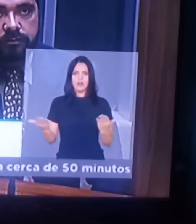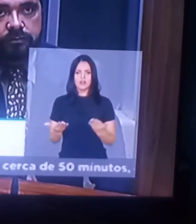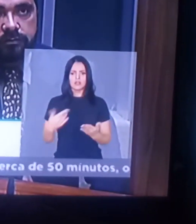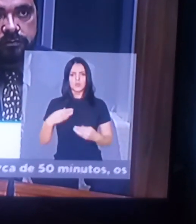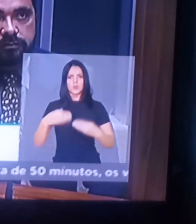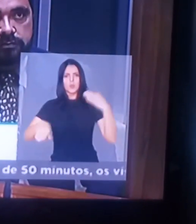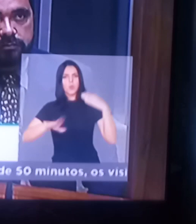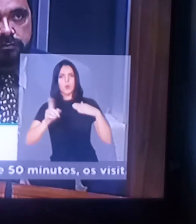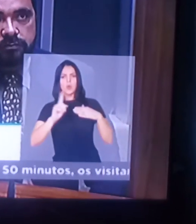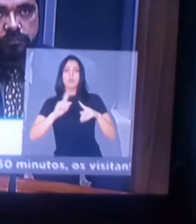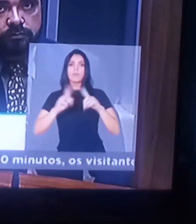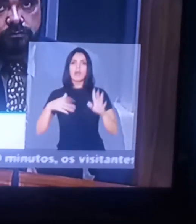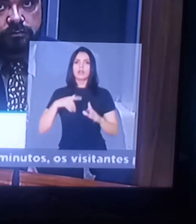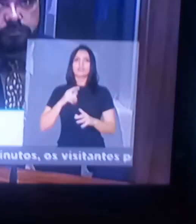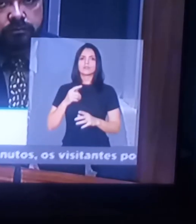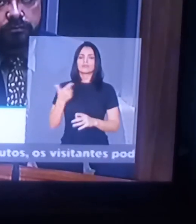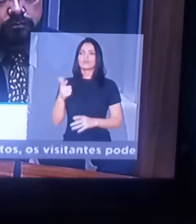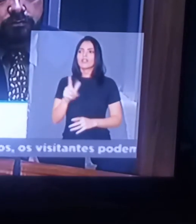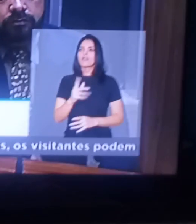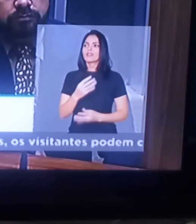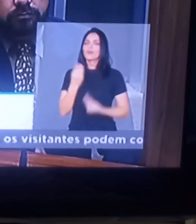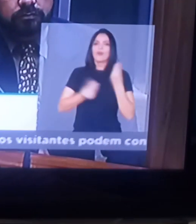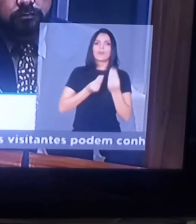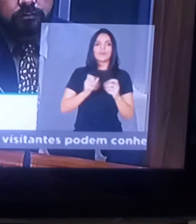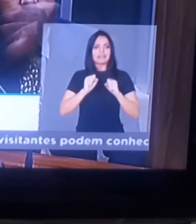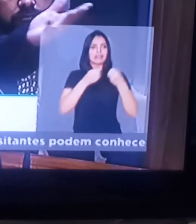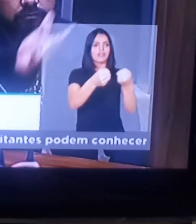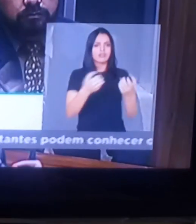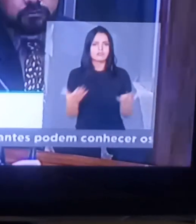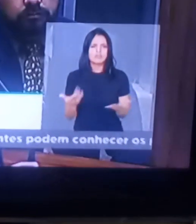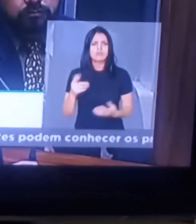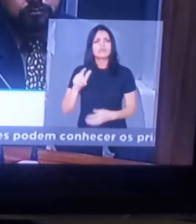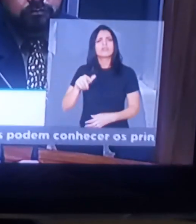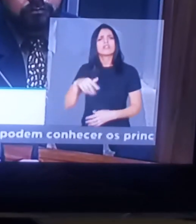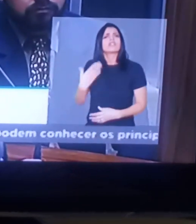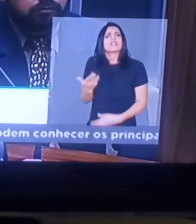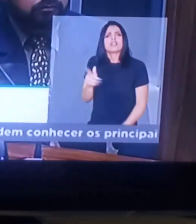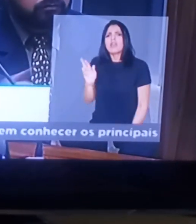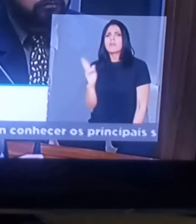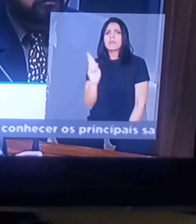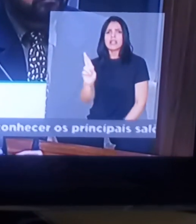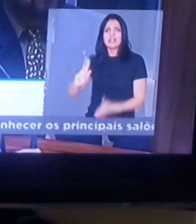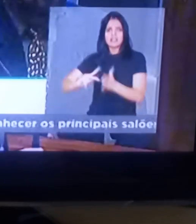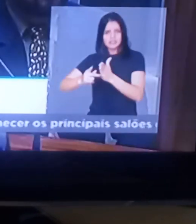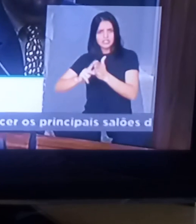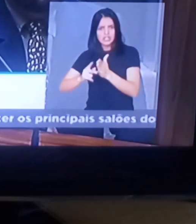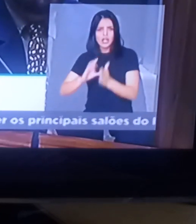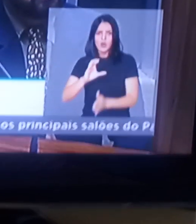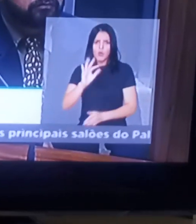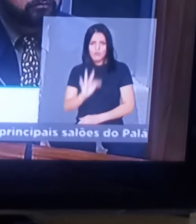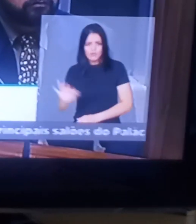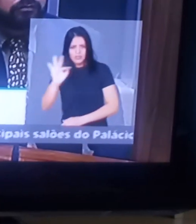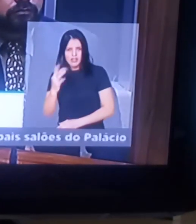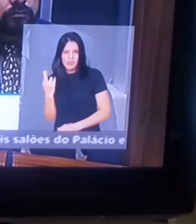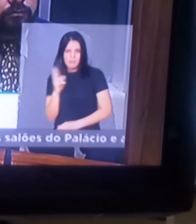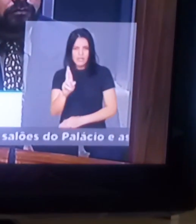não concordaram, mas não tiveram voz ativa. Então que representante é esse de sindicato,